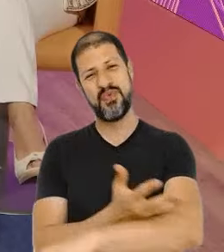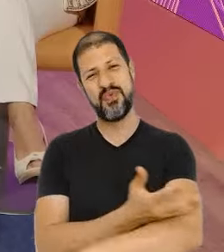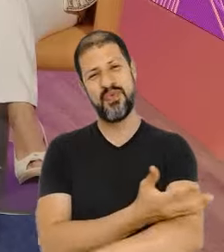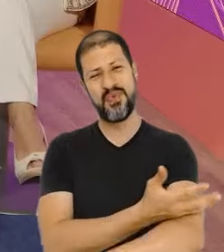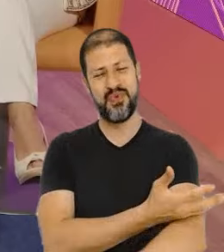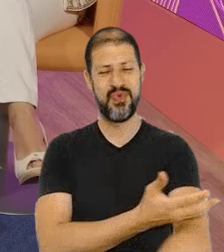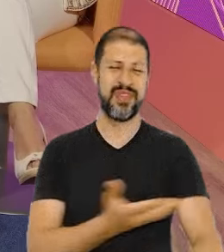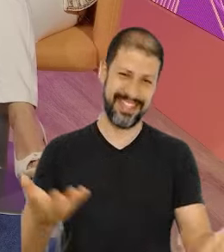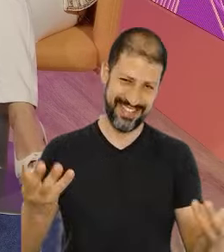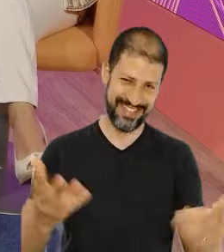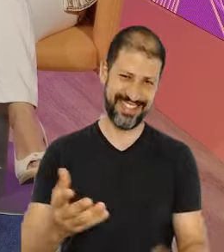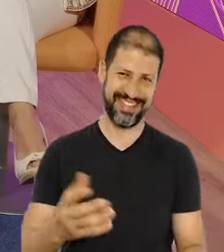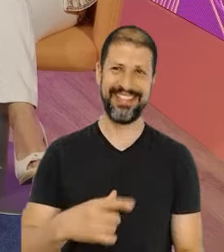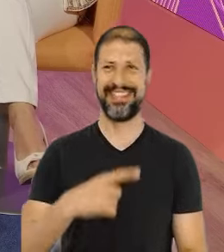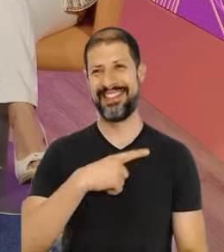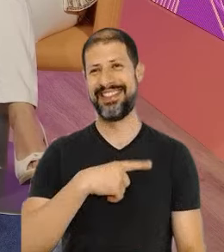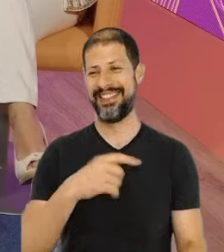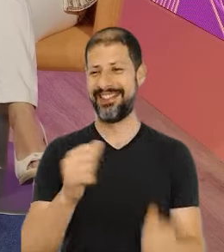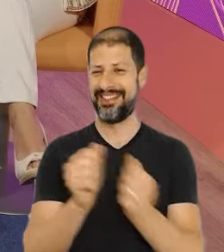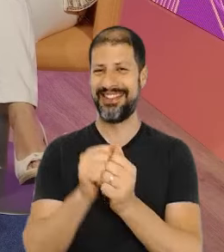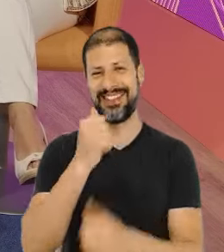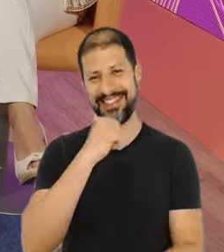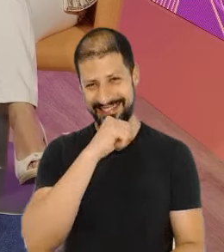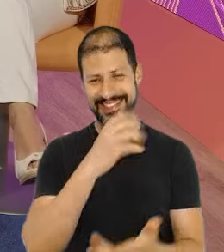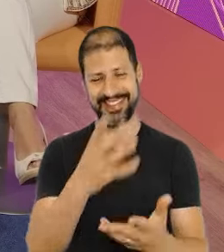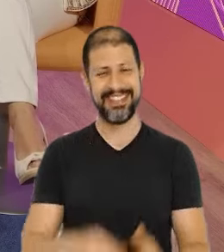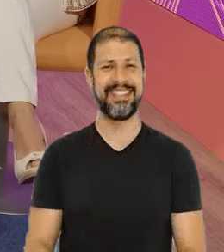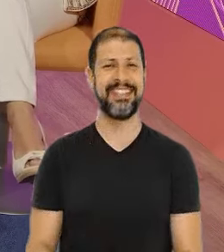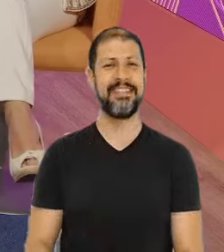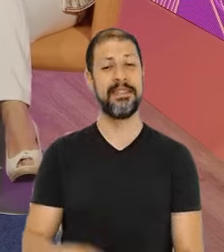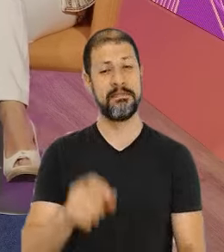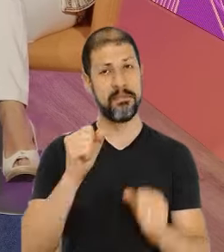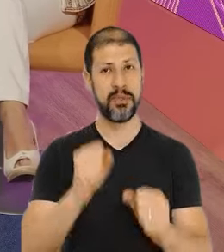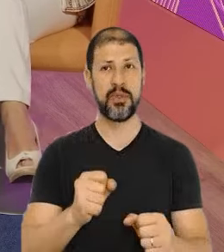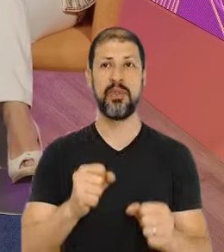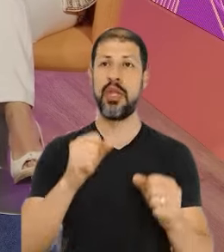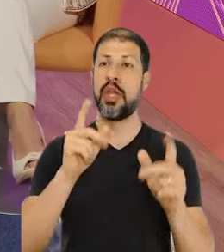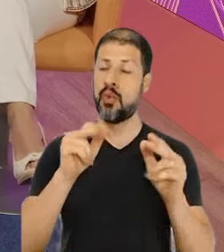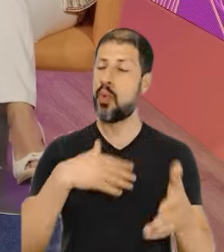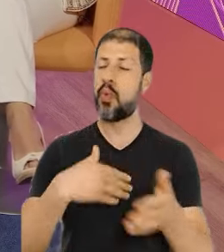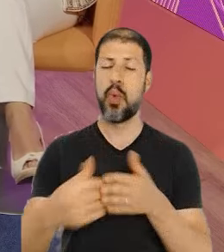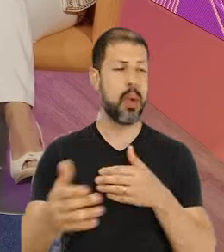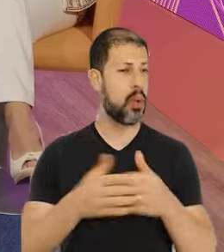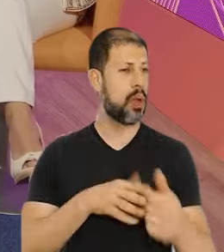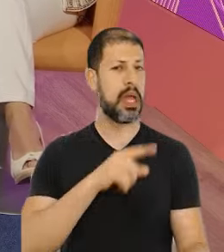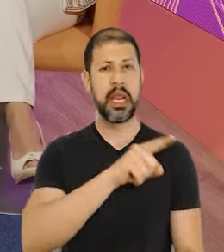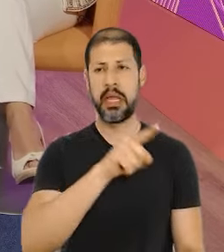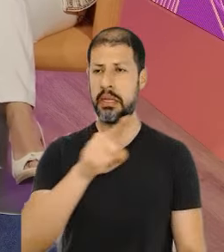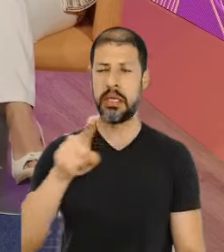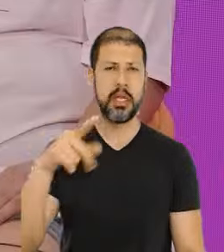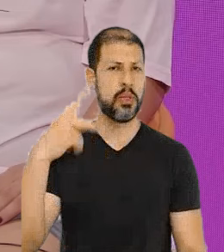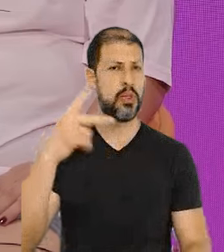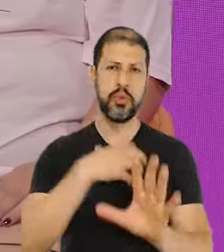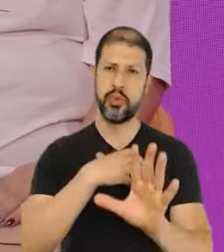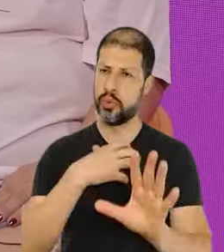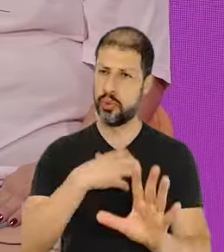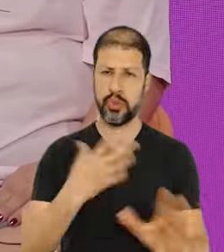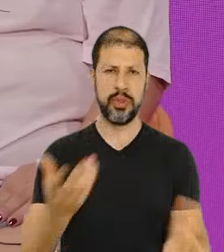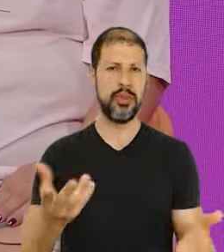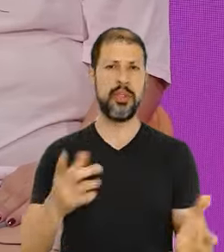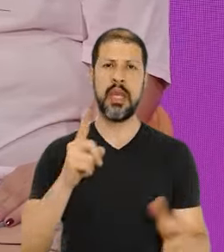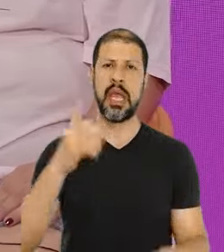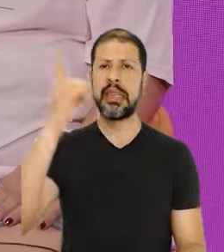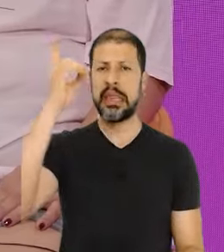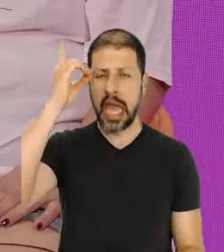se em você pode né como qualquer um deles na condição que eles tiverem seja